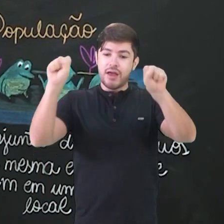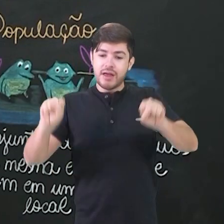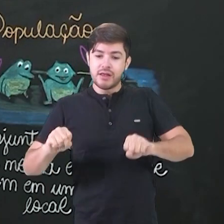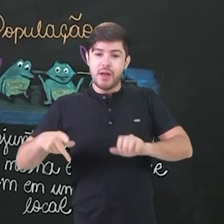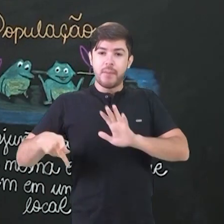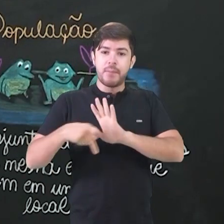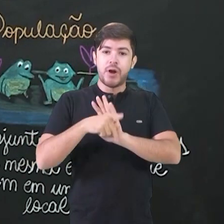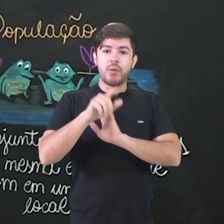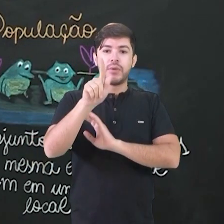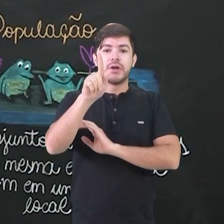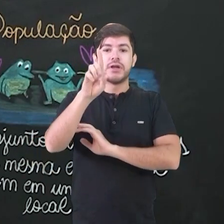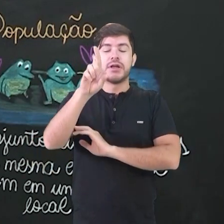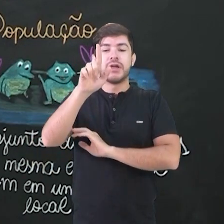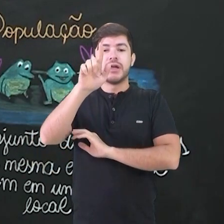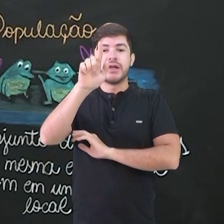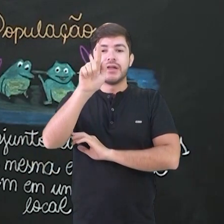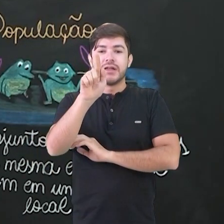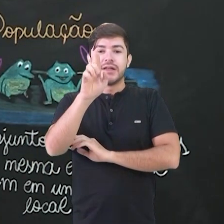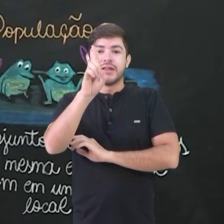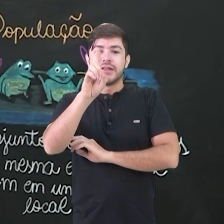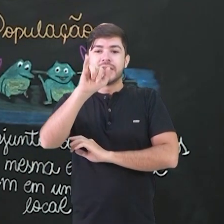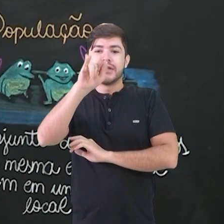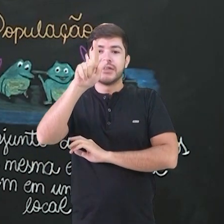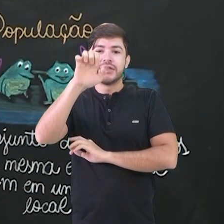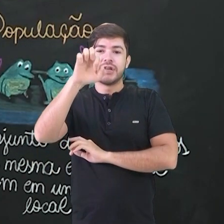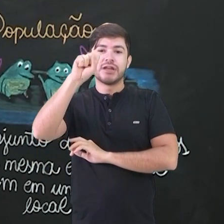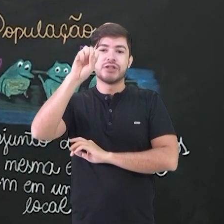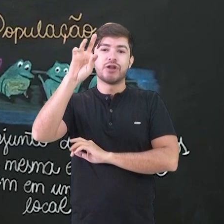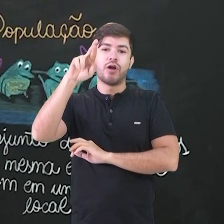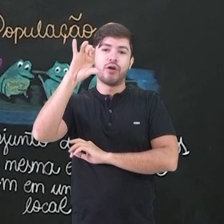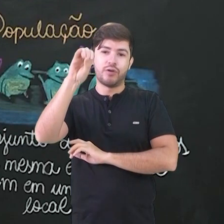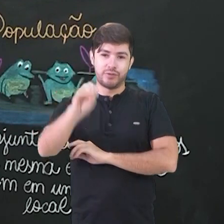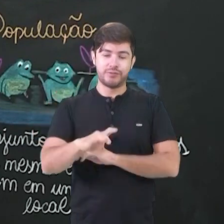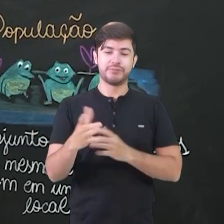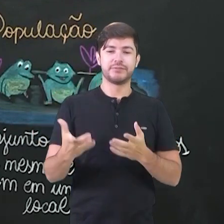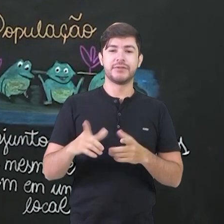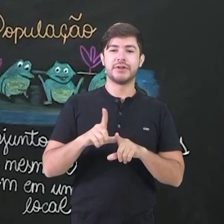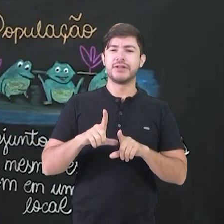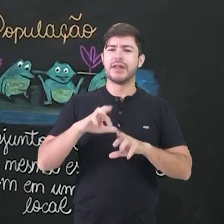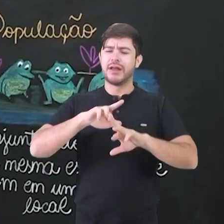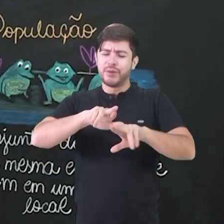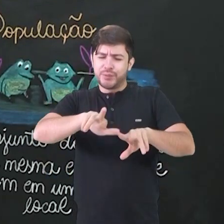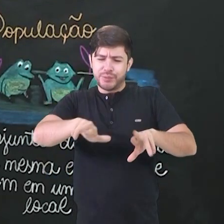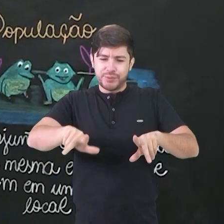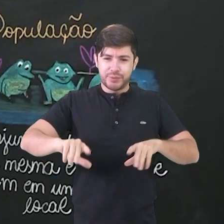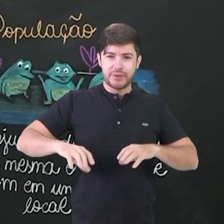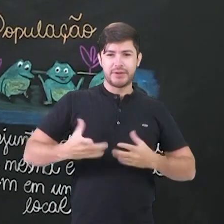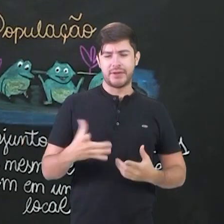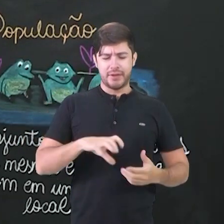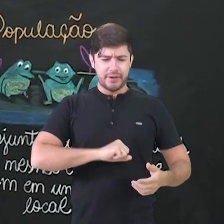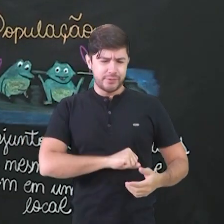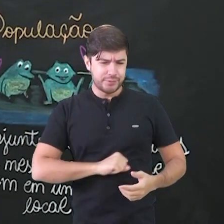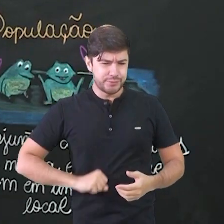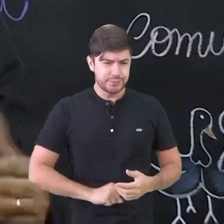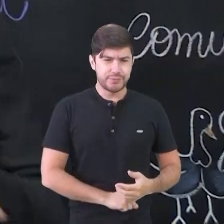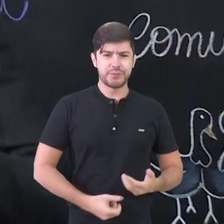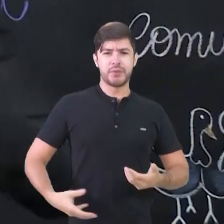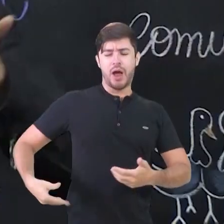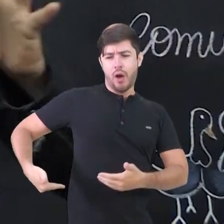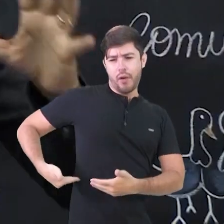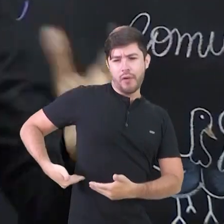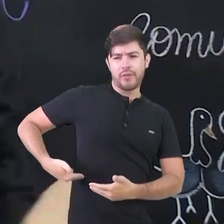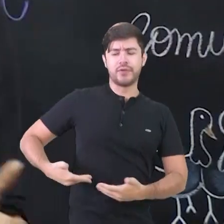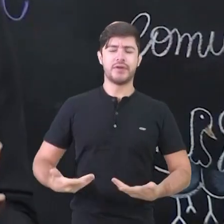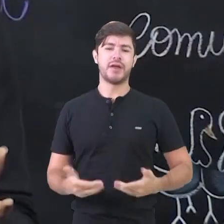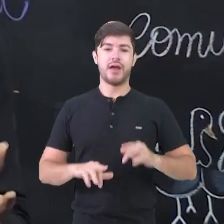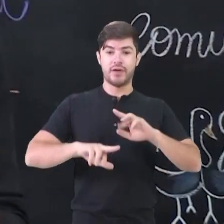sistema digestório. Tenho sistema reprodutor, eu tenho sistema excretor, junto bexiga, junto uretra, junto rim.